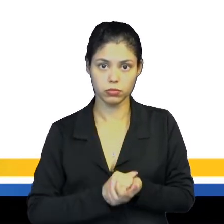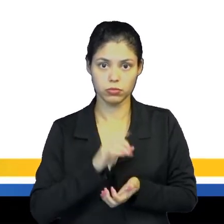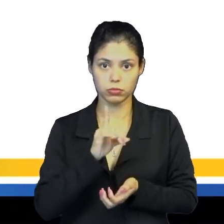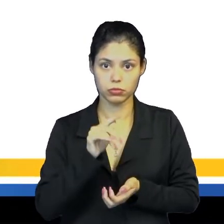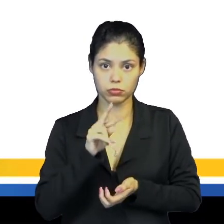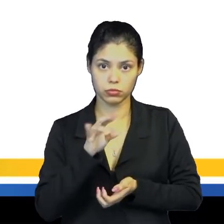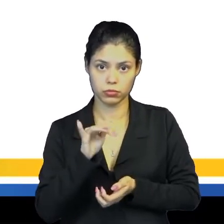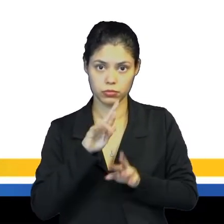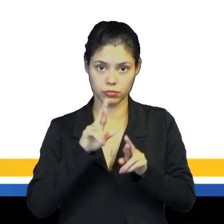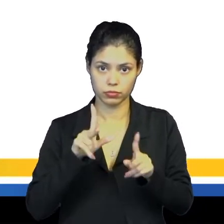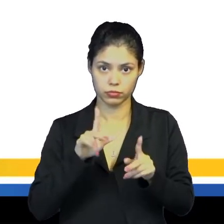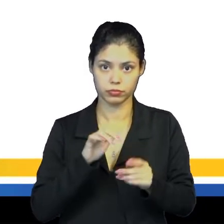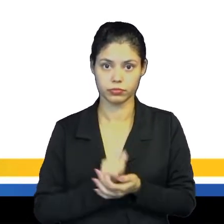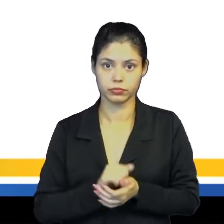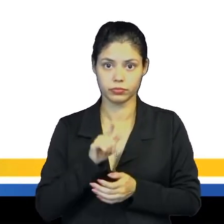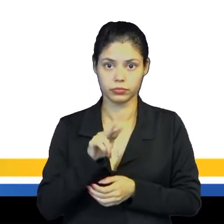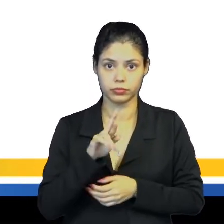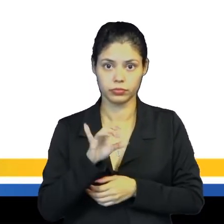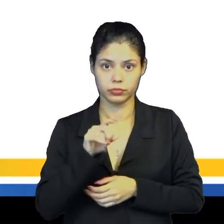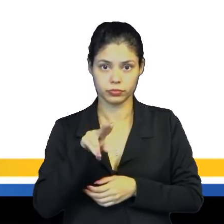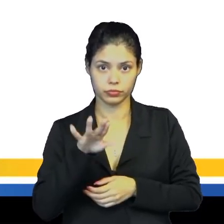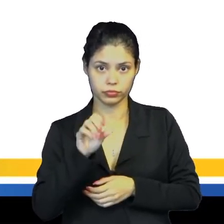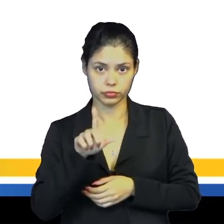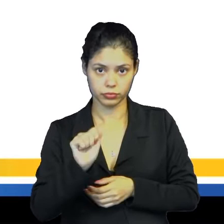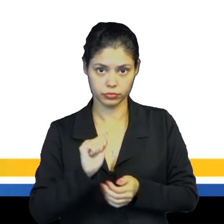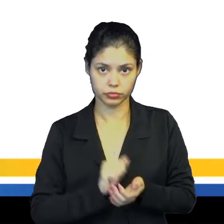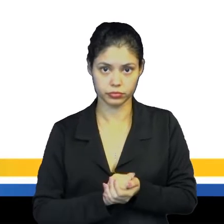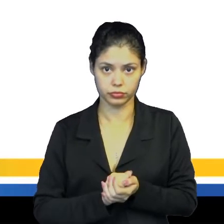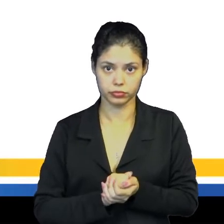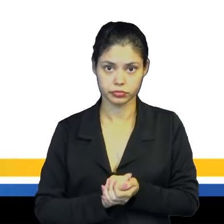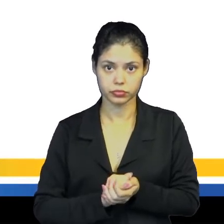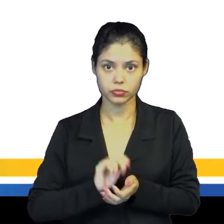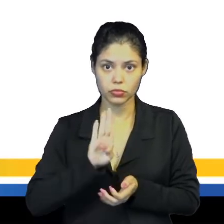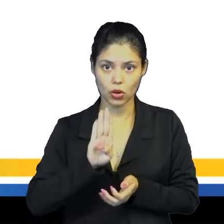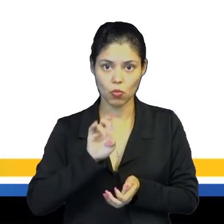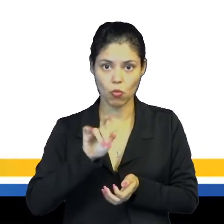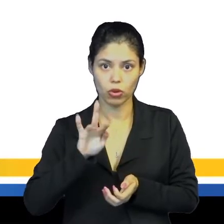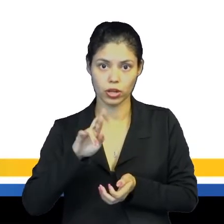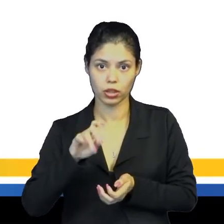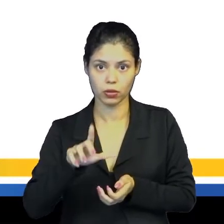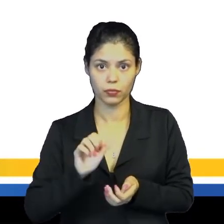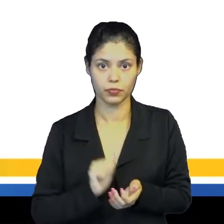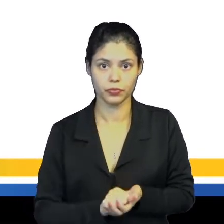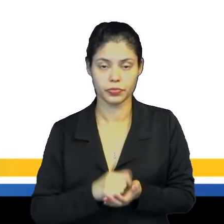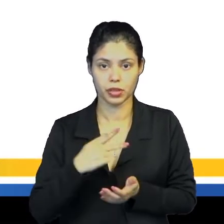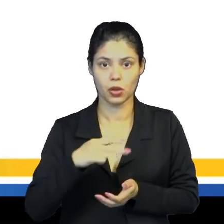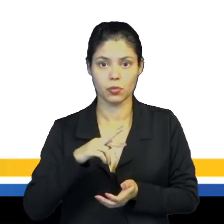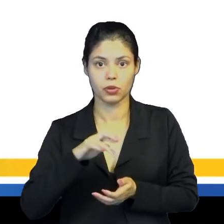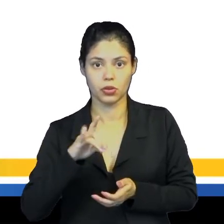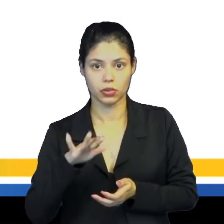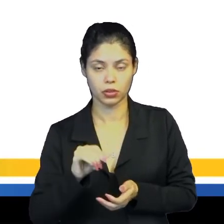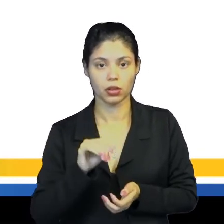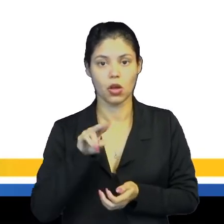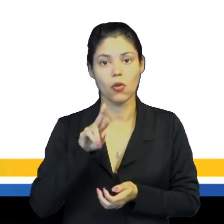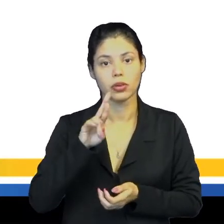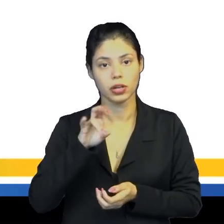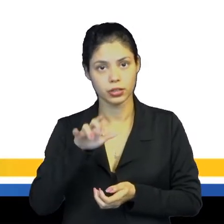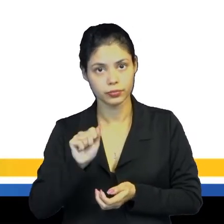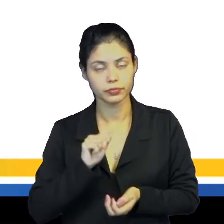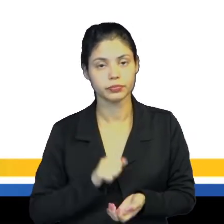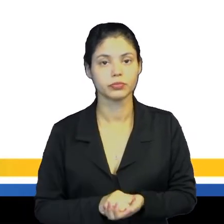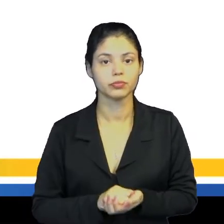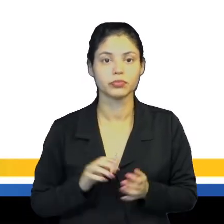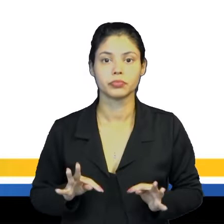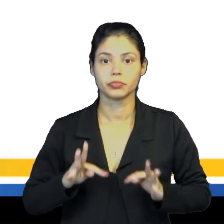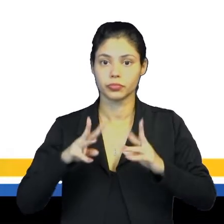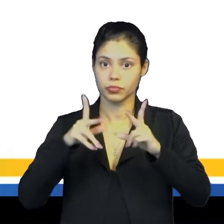os ductos deferentes, a glândula seminal, a glândula bulbouretral, a próstata e a uretra.